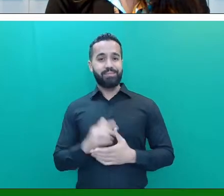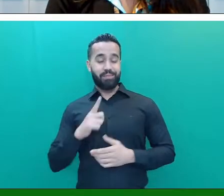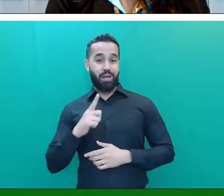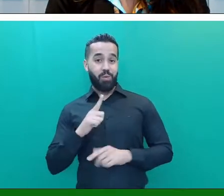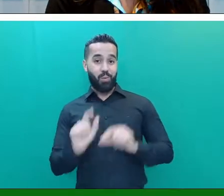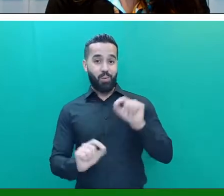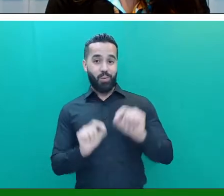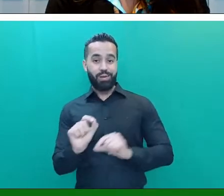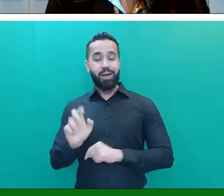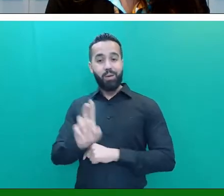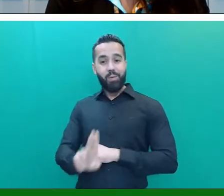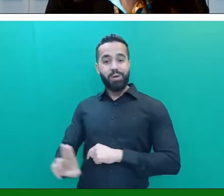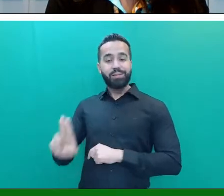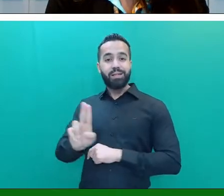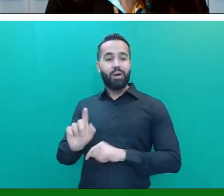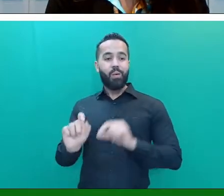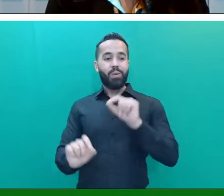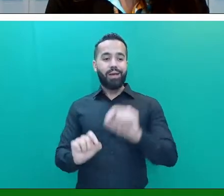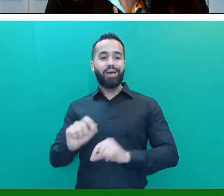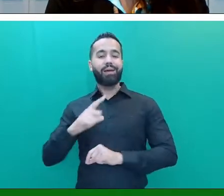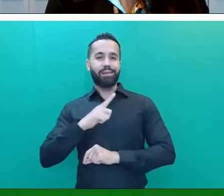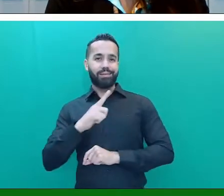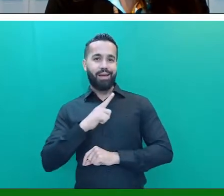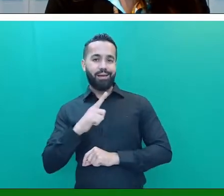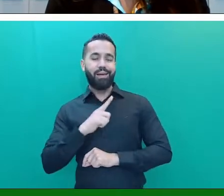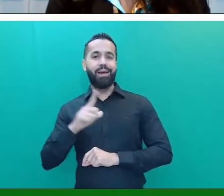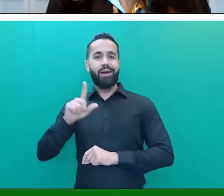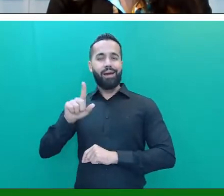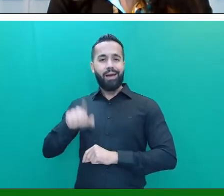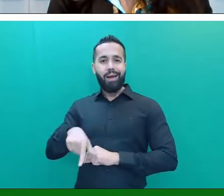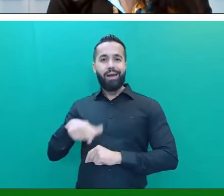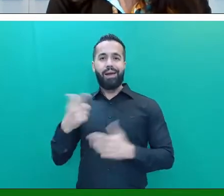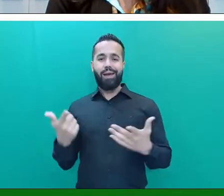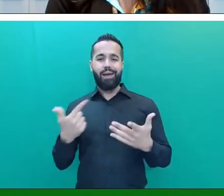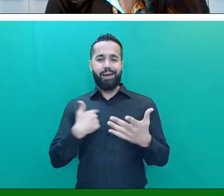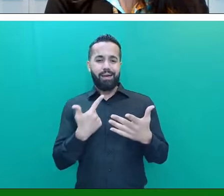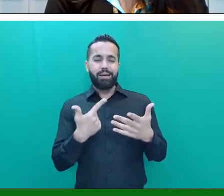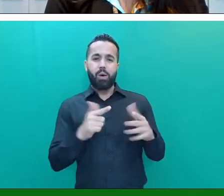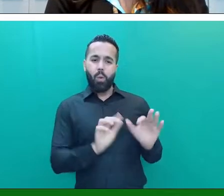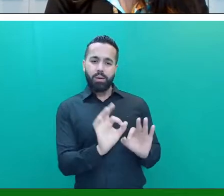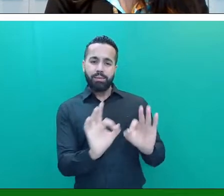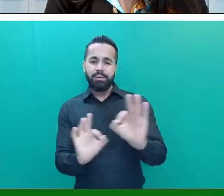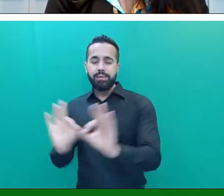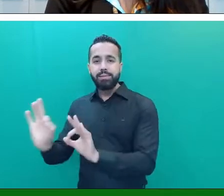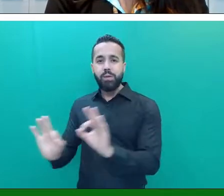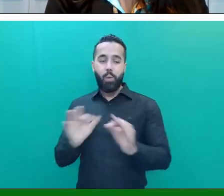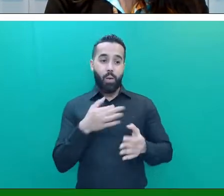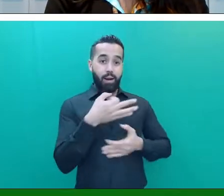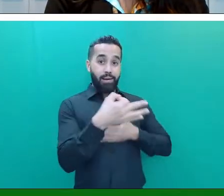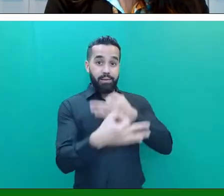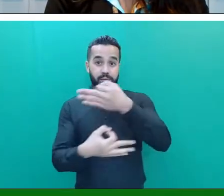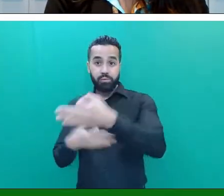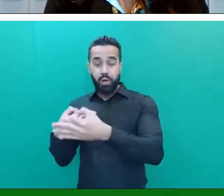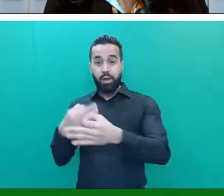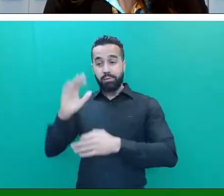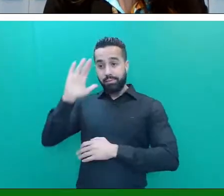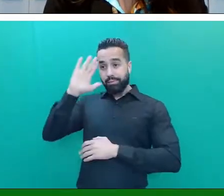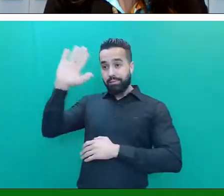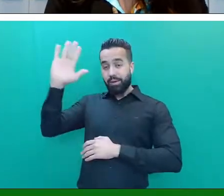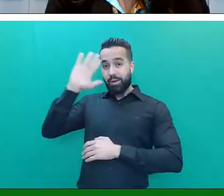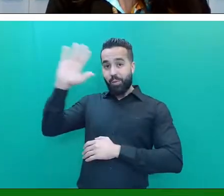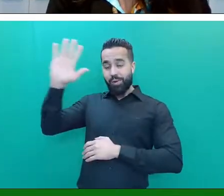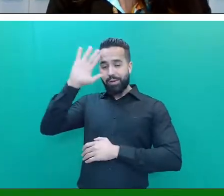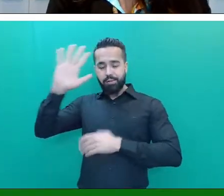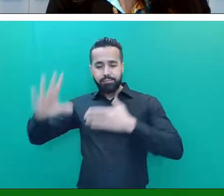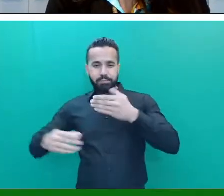uma interlocução efetiva, fazendo uso de um corpo a corpo com a crítica e com a teoria, de uma